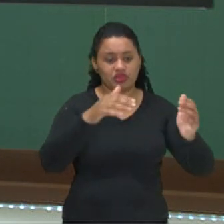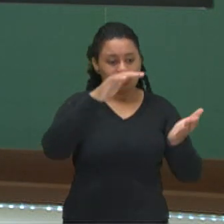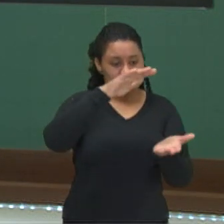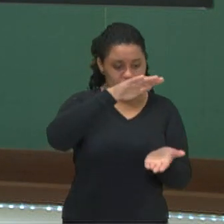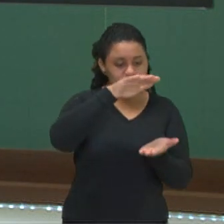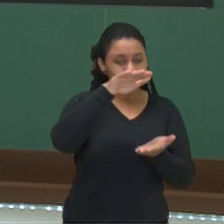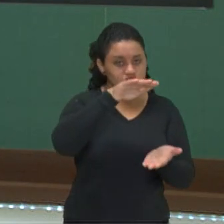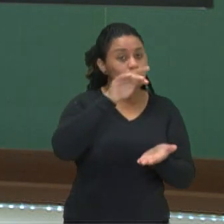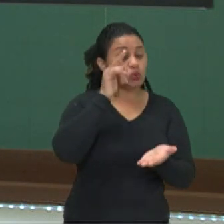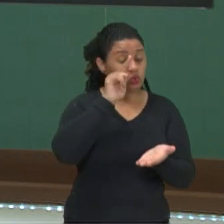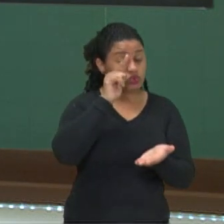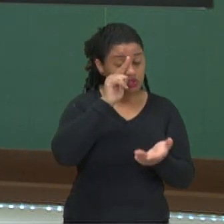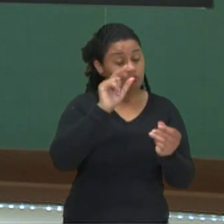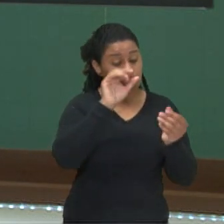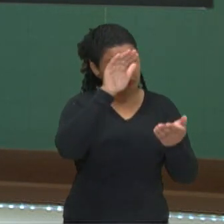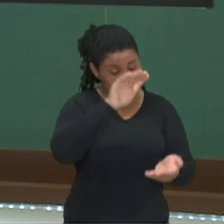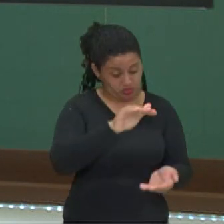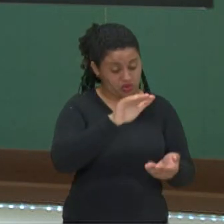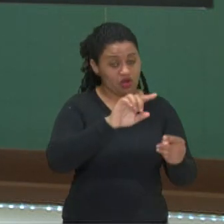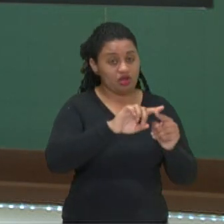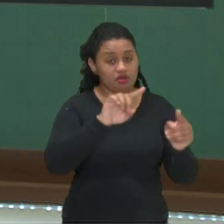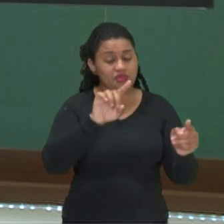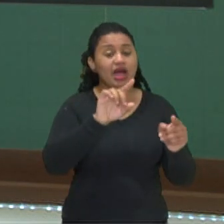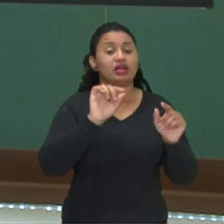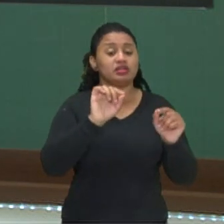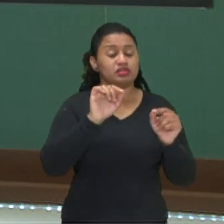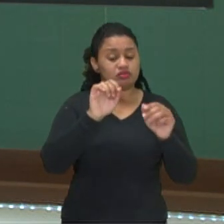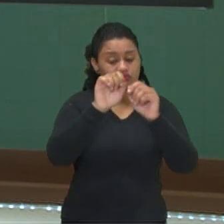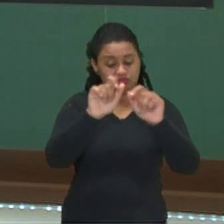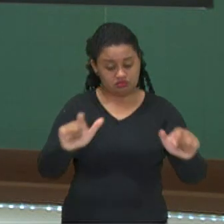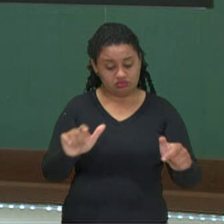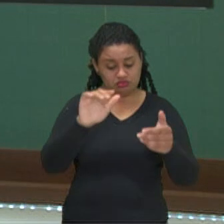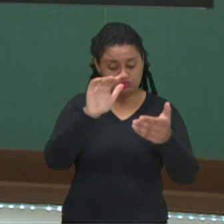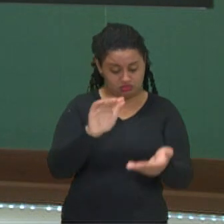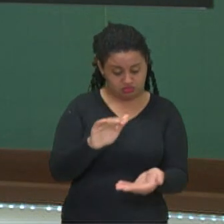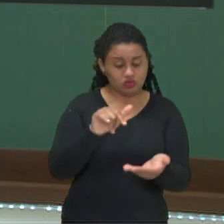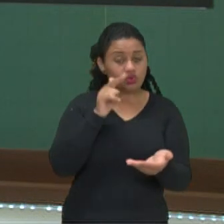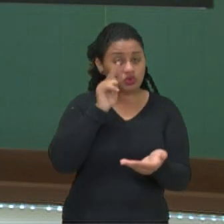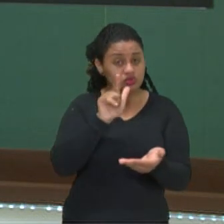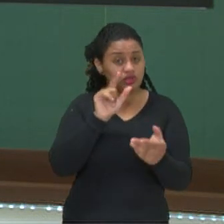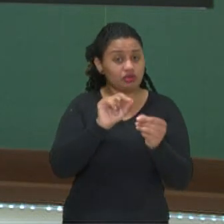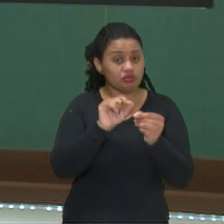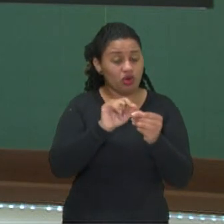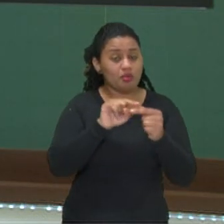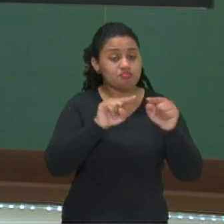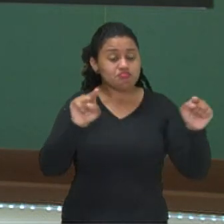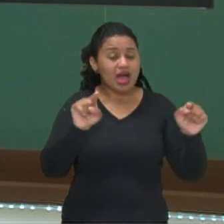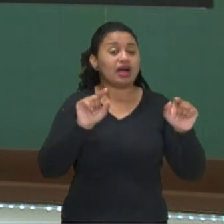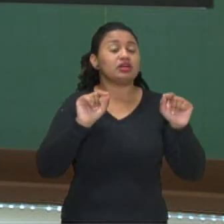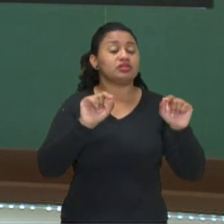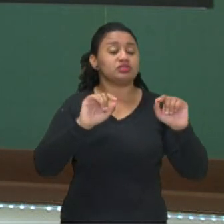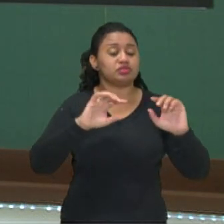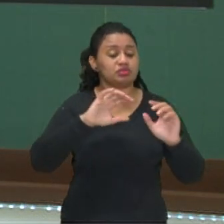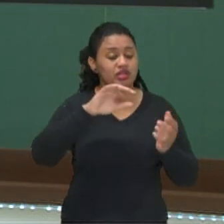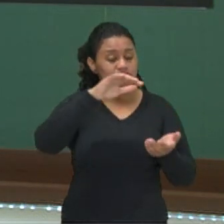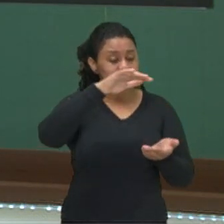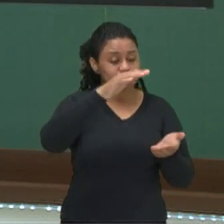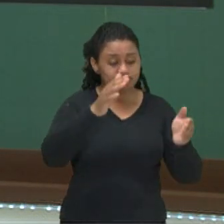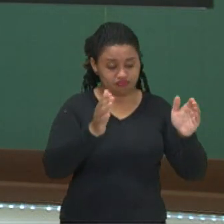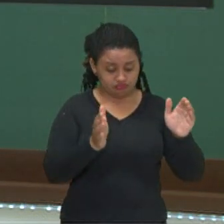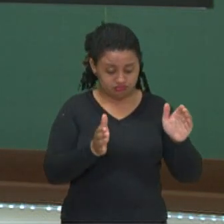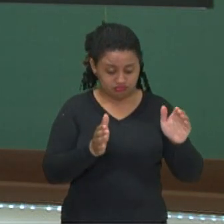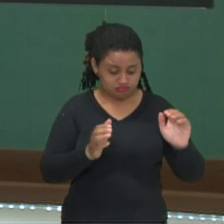As duas bases do cilindro e a base do cone, a gente coloca num plano só. Só que a parte lateral,